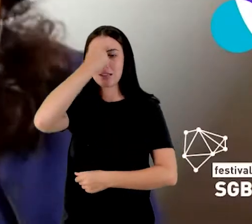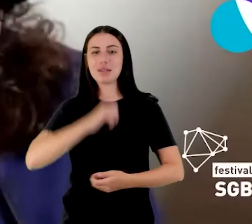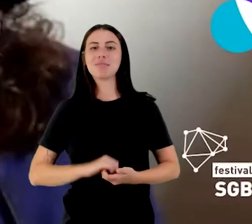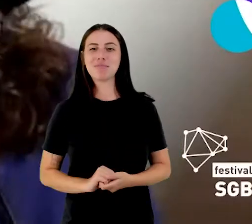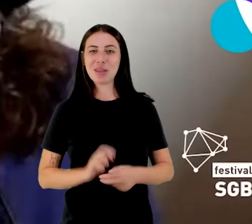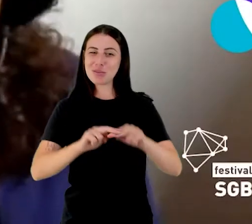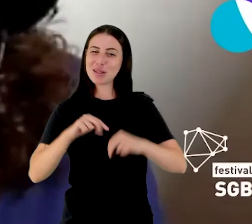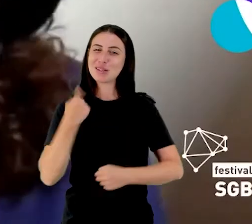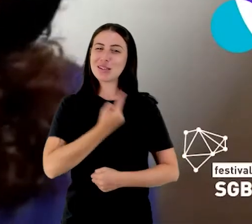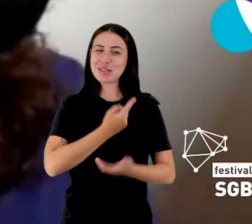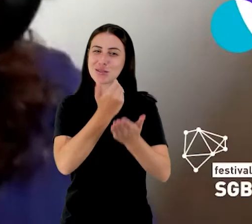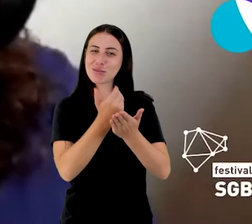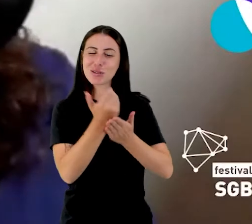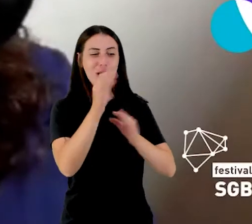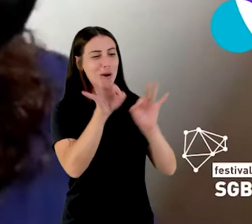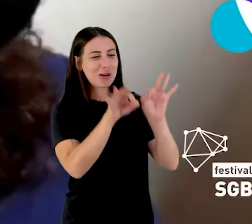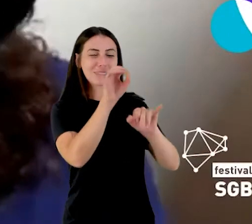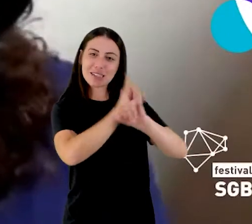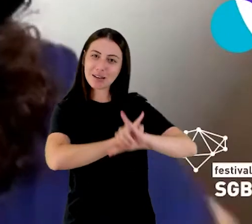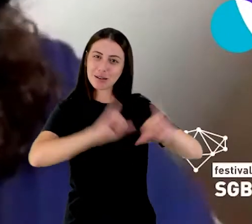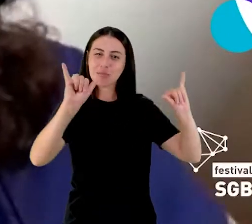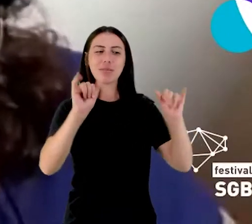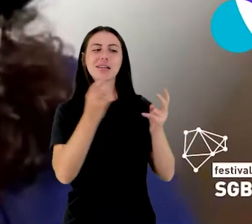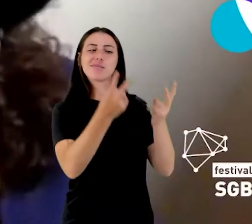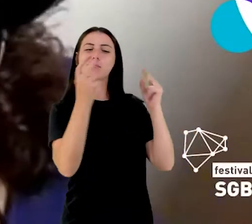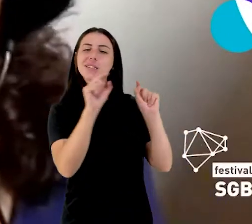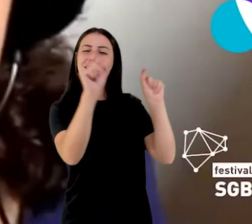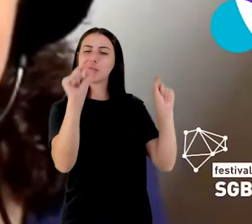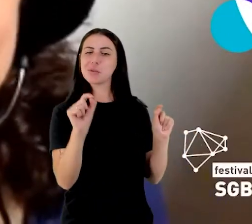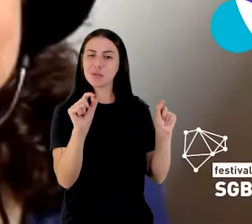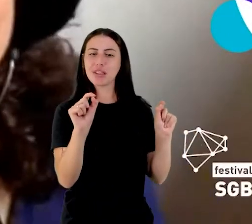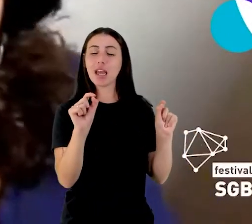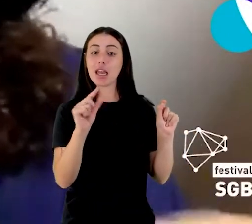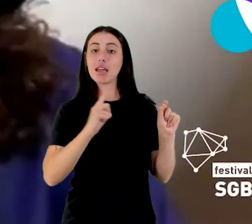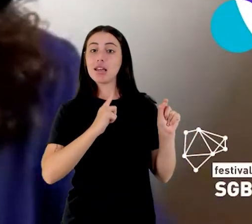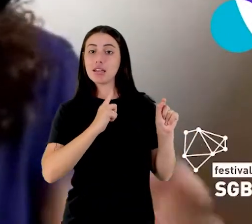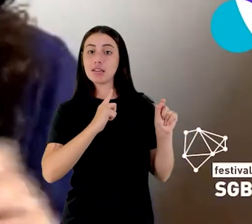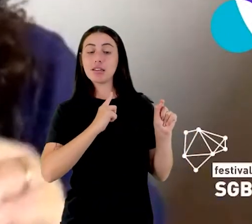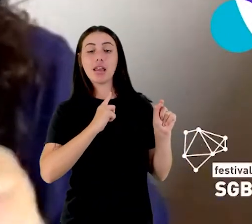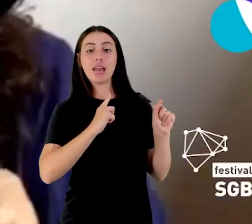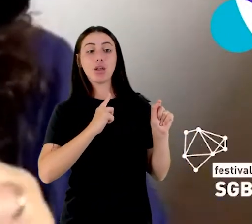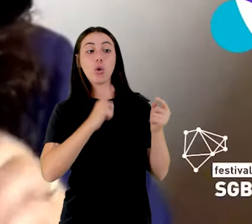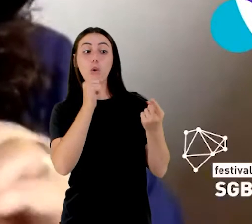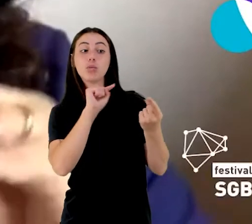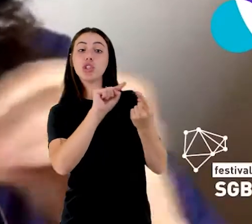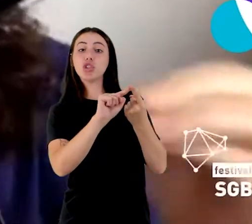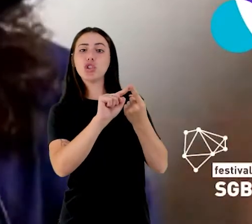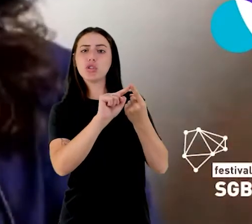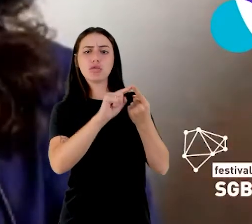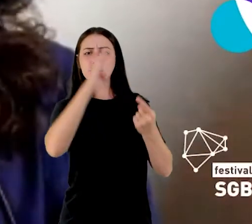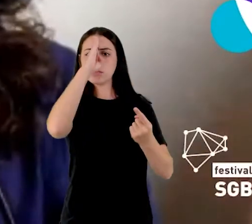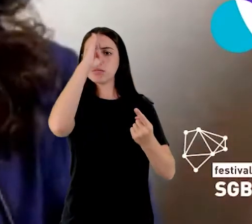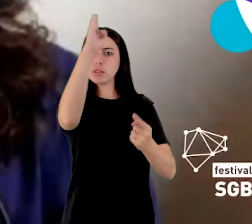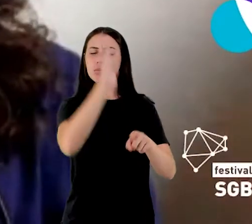numa posição que possa promover mudanças usando o filme que está sendo produzido. Então, quando você começa a desenhar